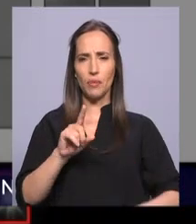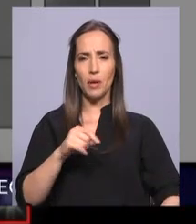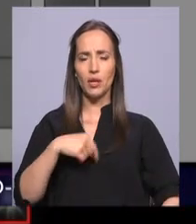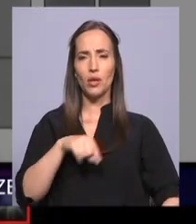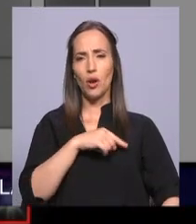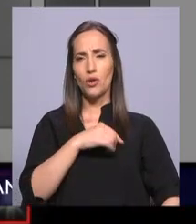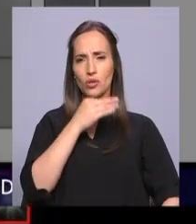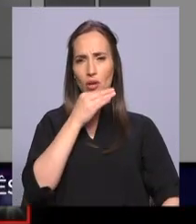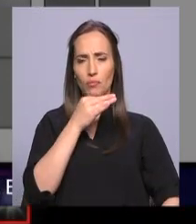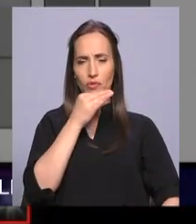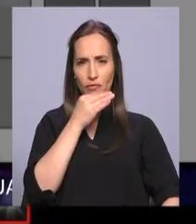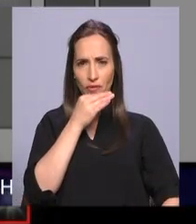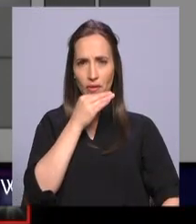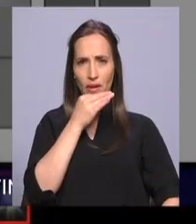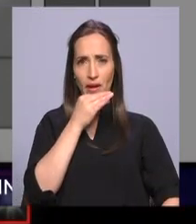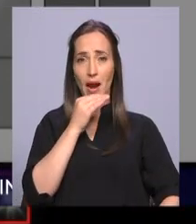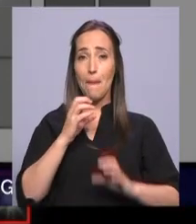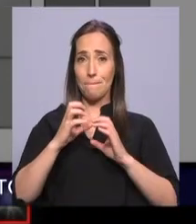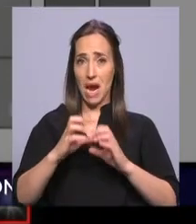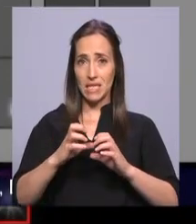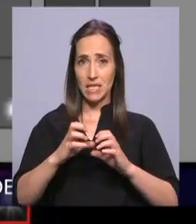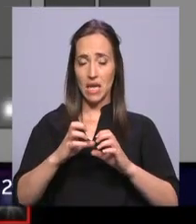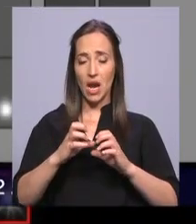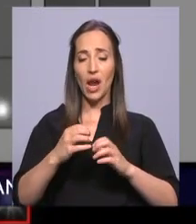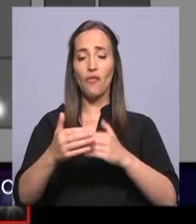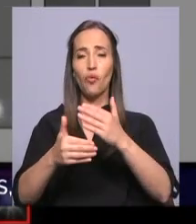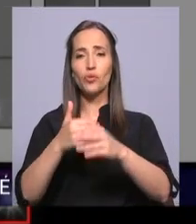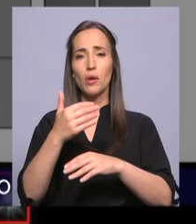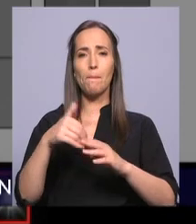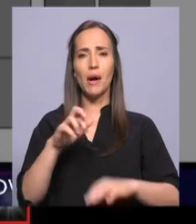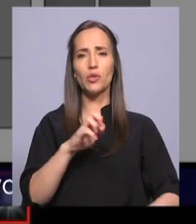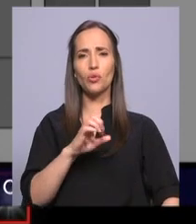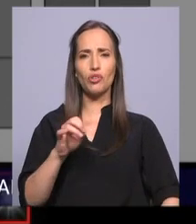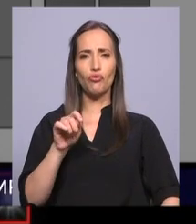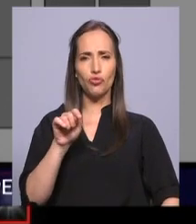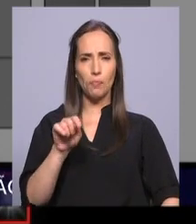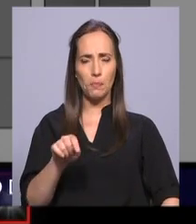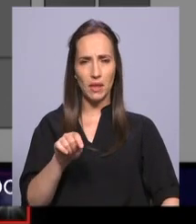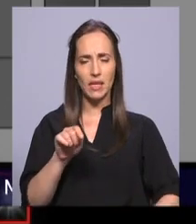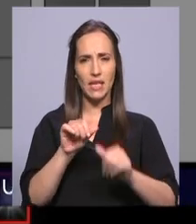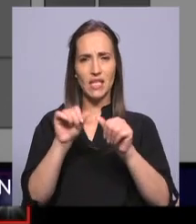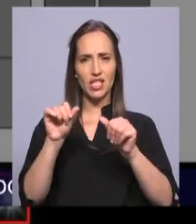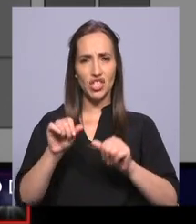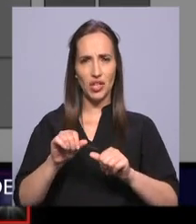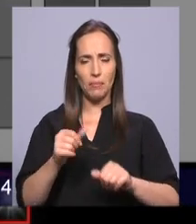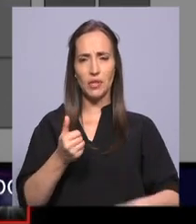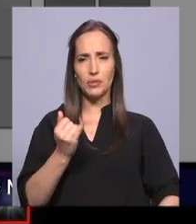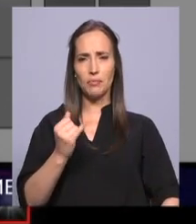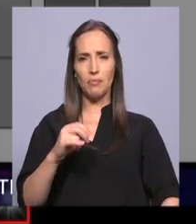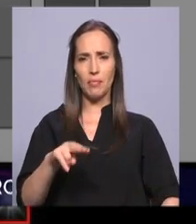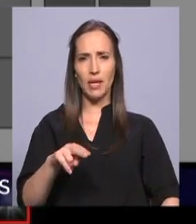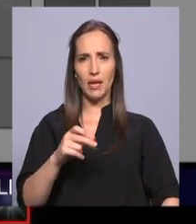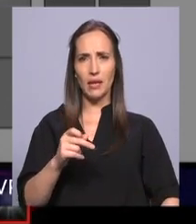imagina tu, a massa e a evolução de mais de 800 mil sistemas binários. A